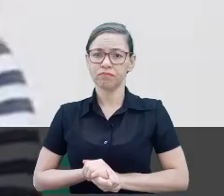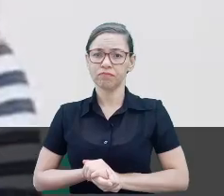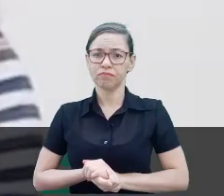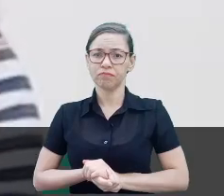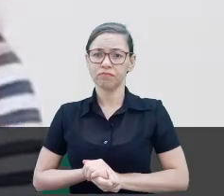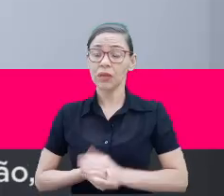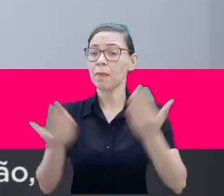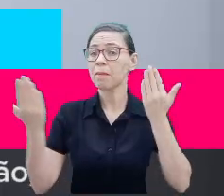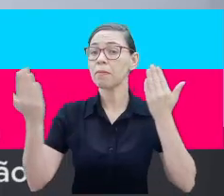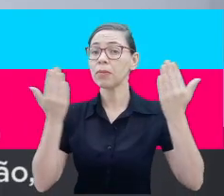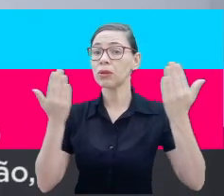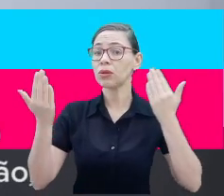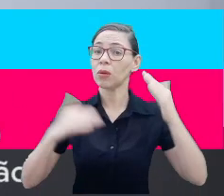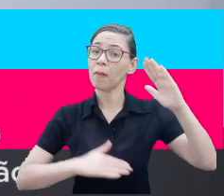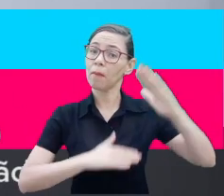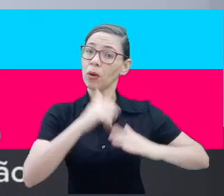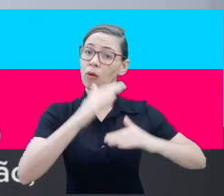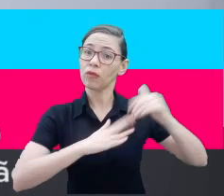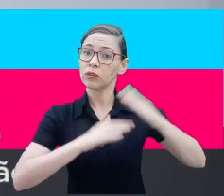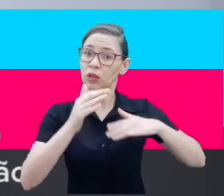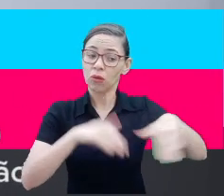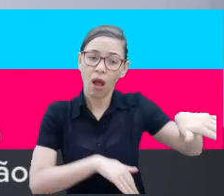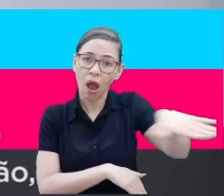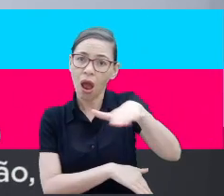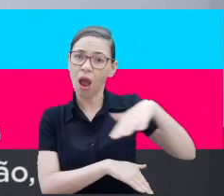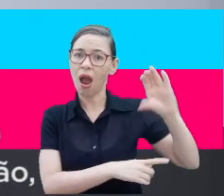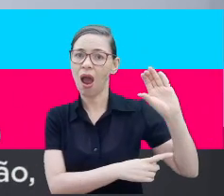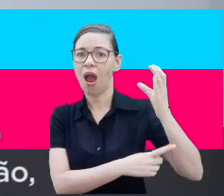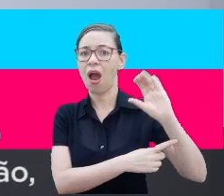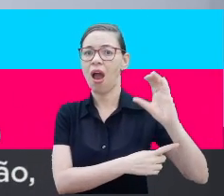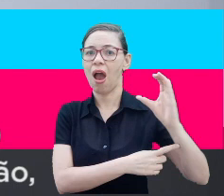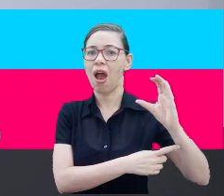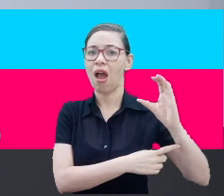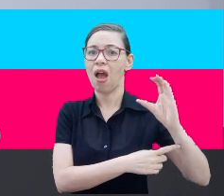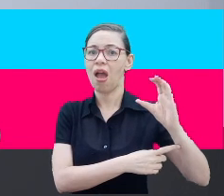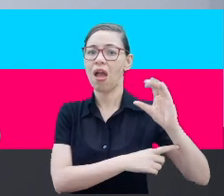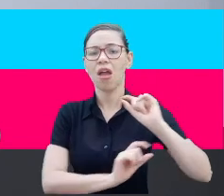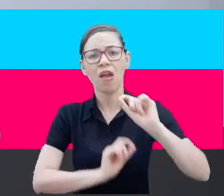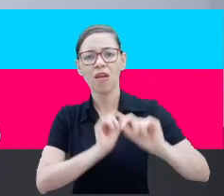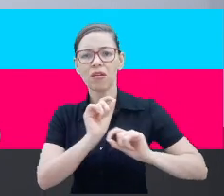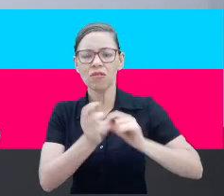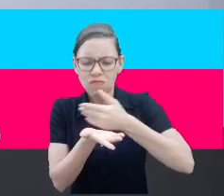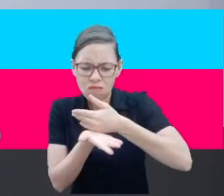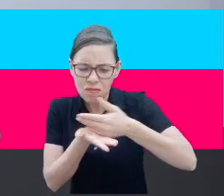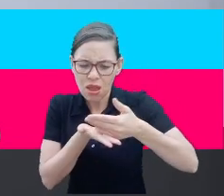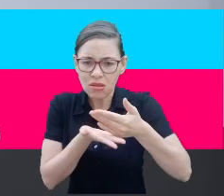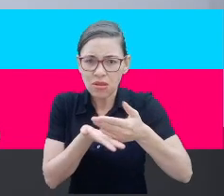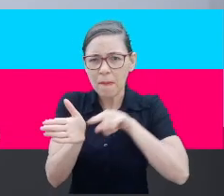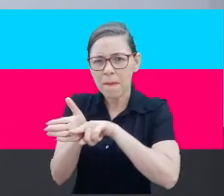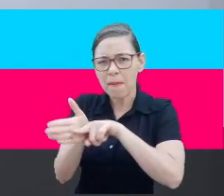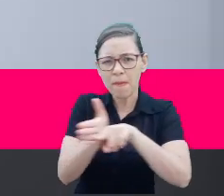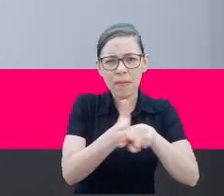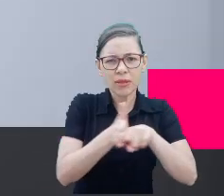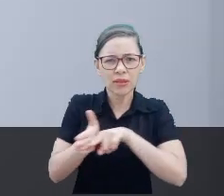trans brasileiras. A psicologia, principalmente enquanto ciência e profissão, quando ela começa a se debruçar